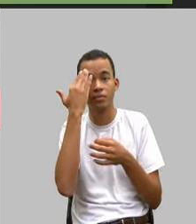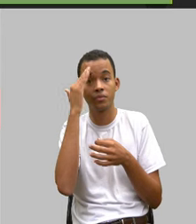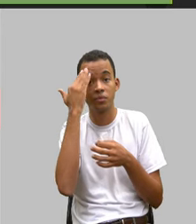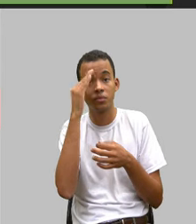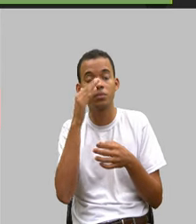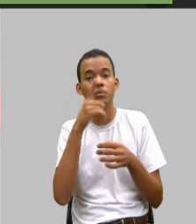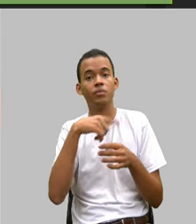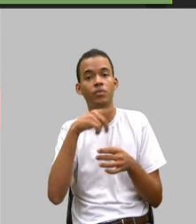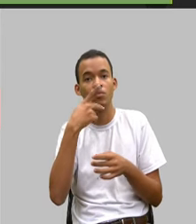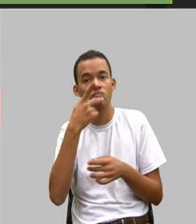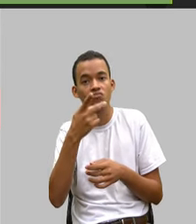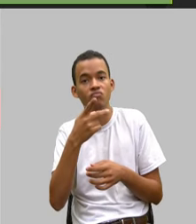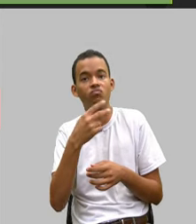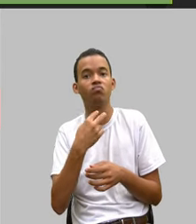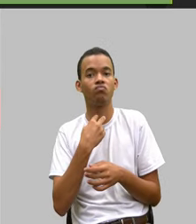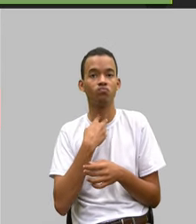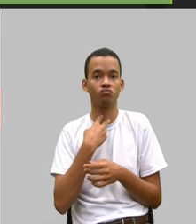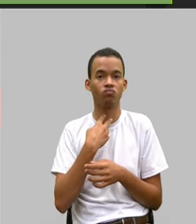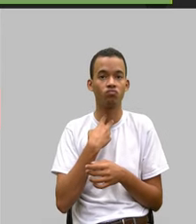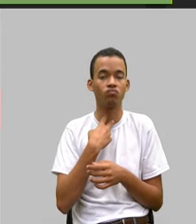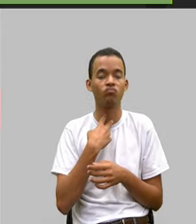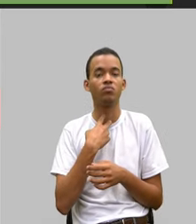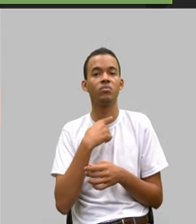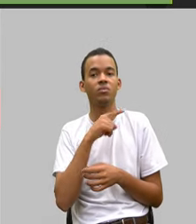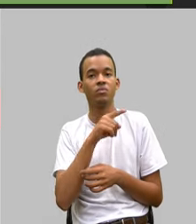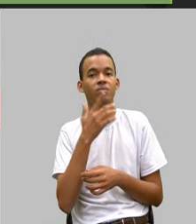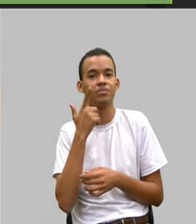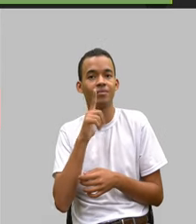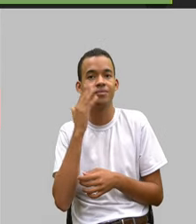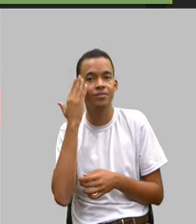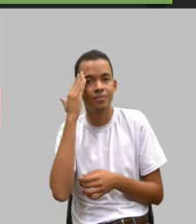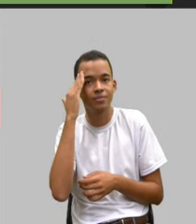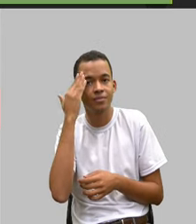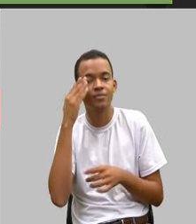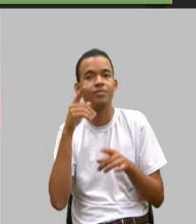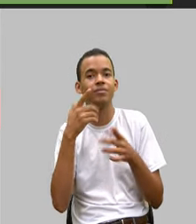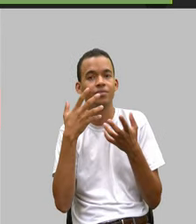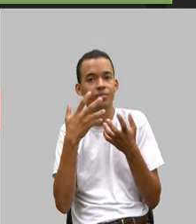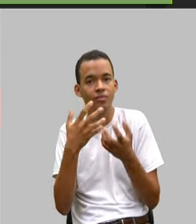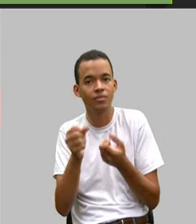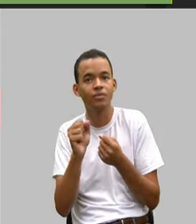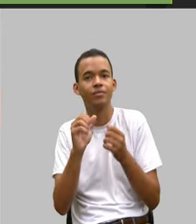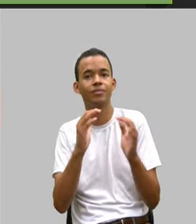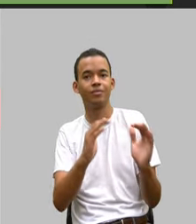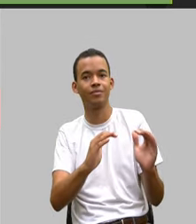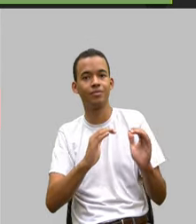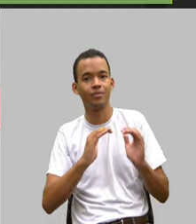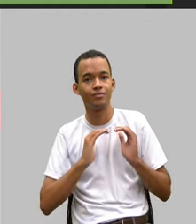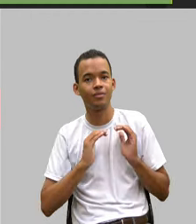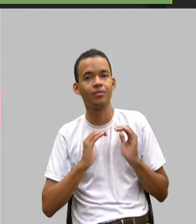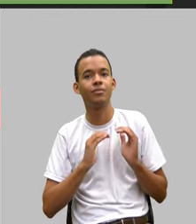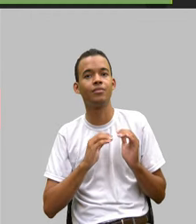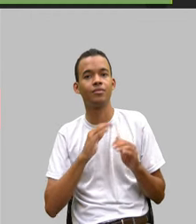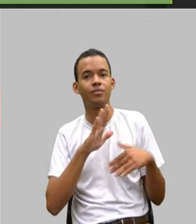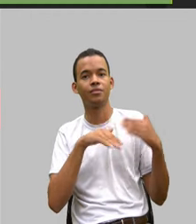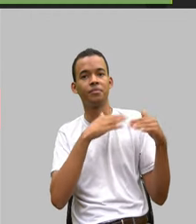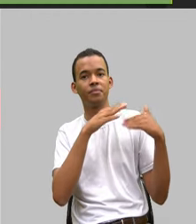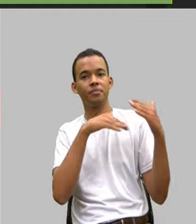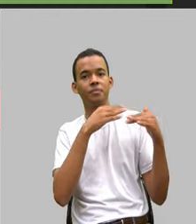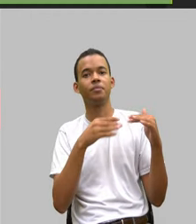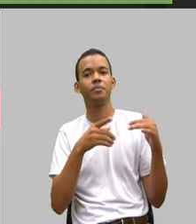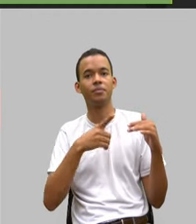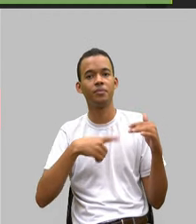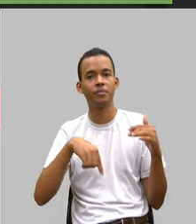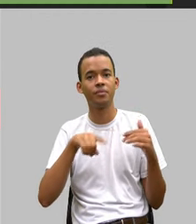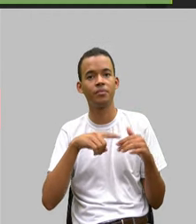comandos por exemplo se eu falo para ele que não pode fazer certa coisa é mesmo que ele fique um pouco chateado com isso Ele atende ele obedece e a verbalização dele melhorou muito muito mais ele tá começando a